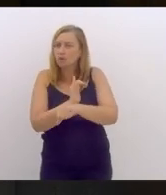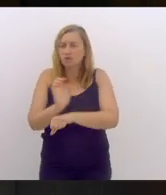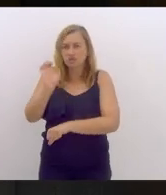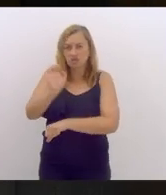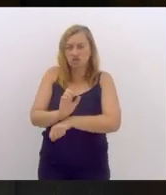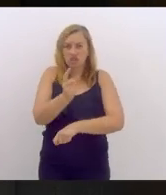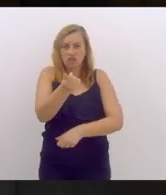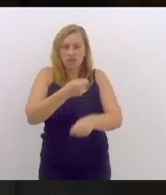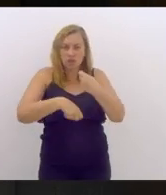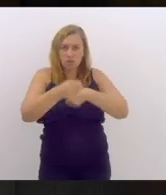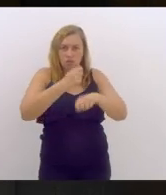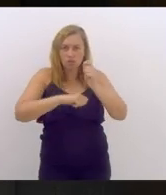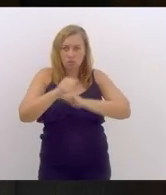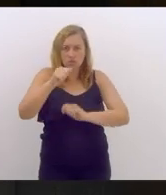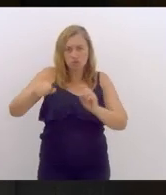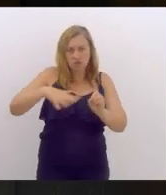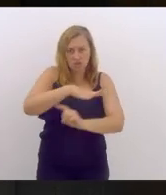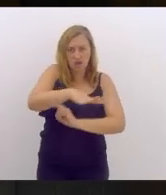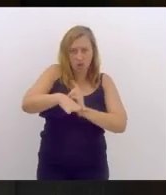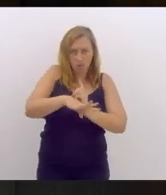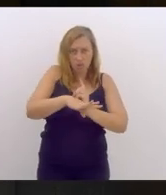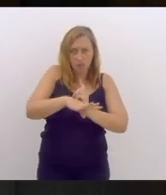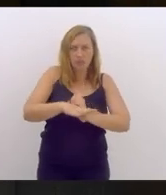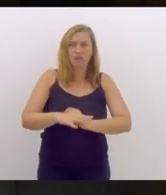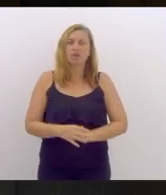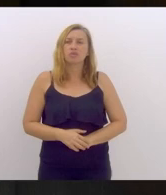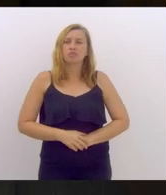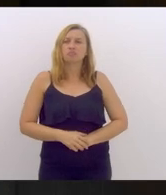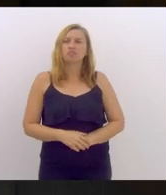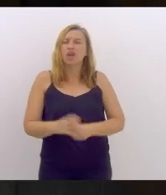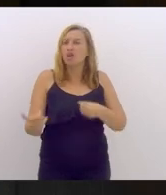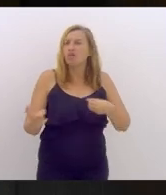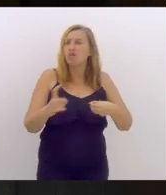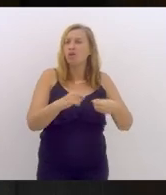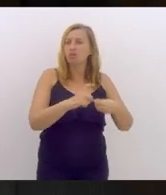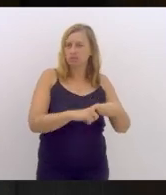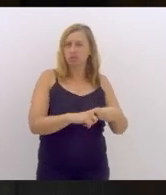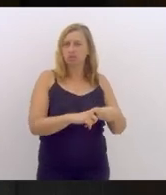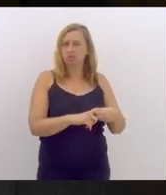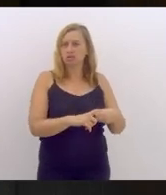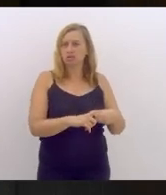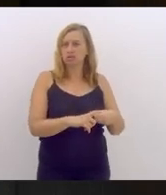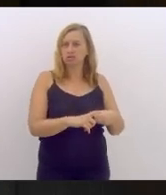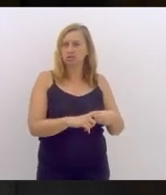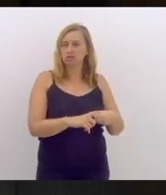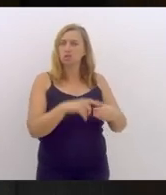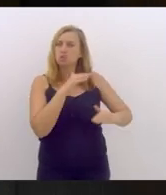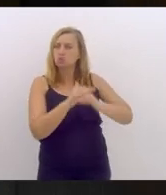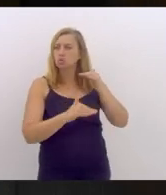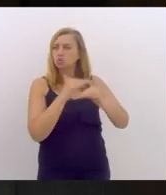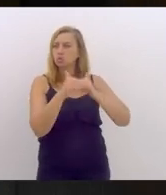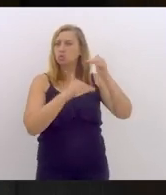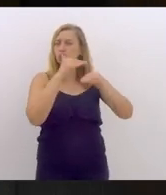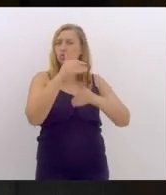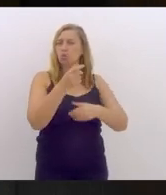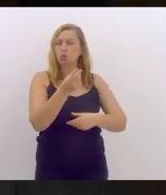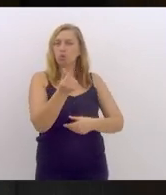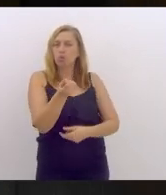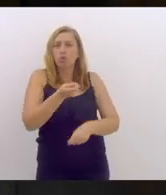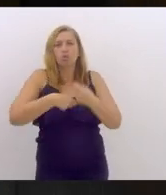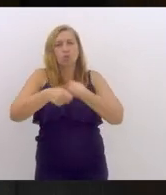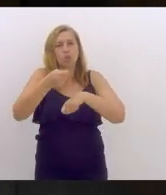econômico social com a retomada do desenvolvimento econômico